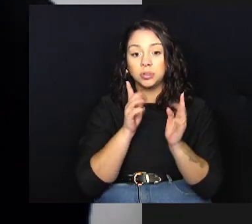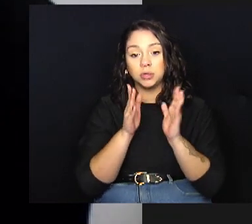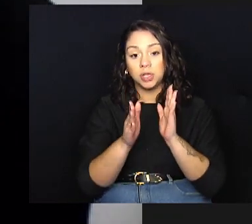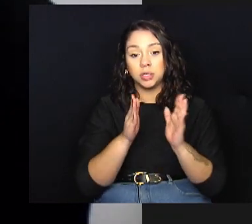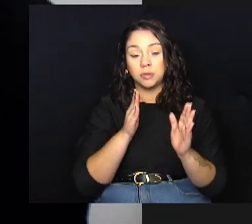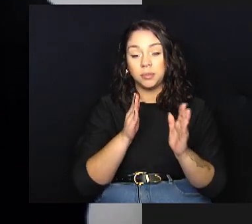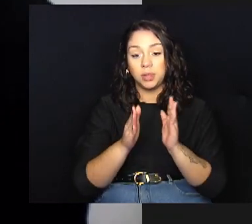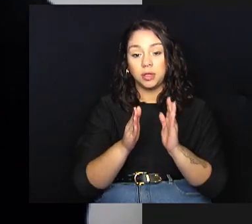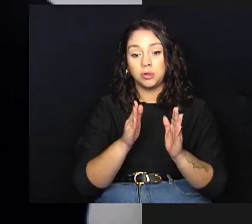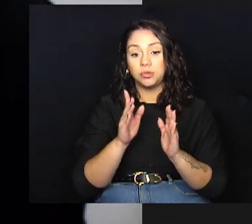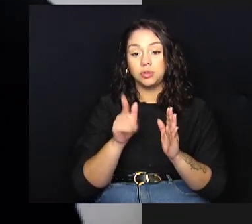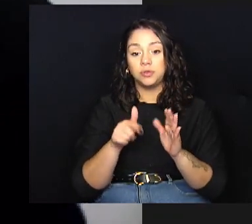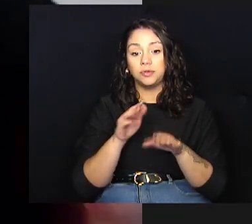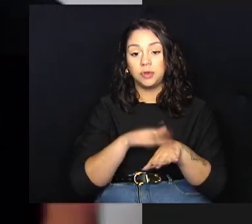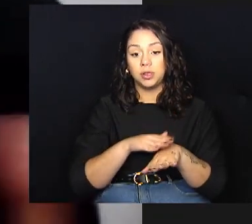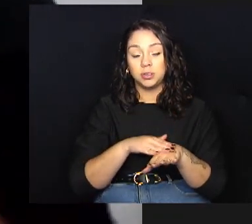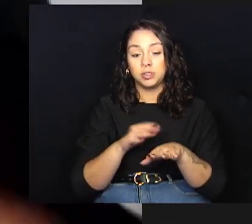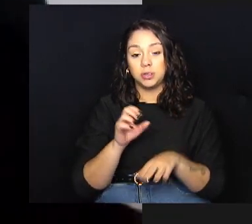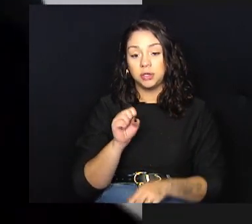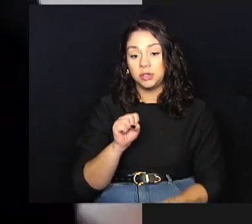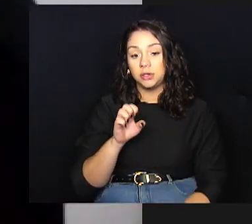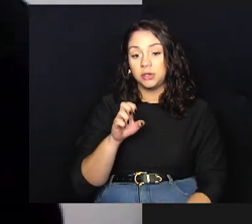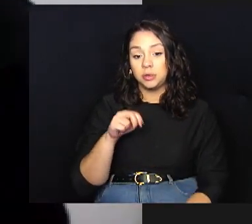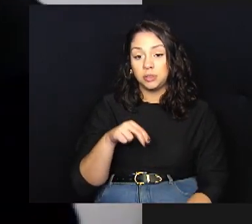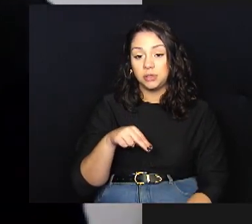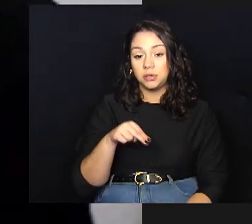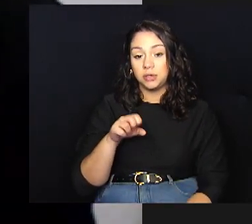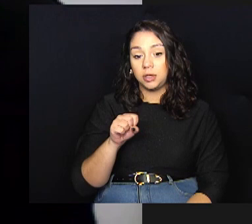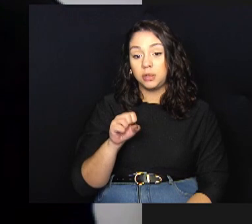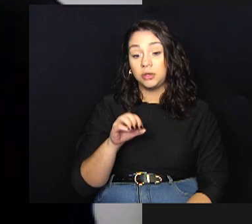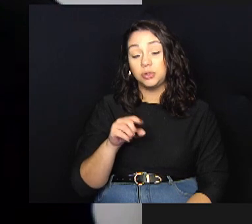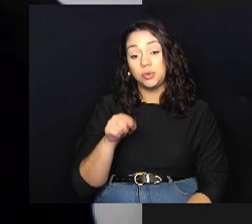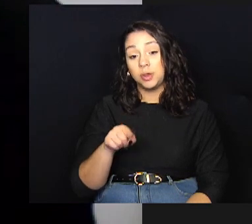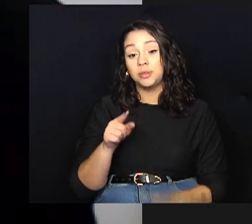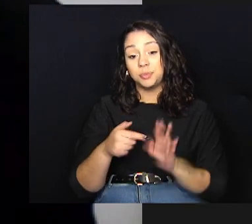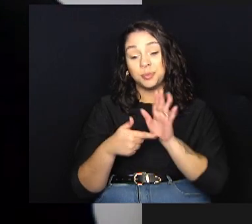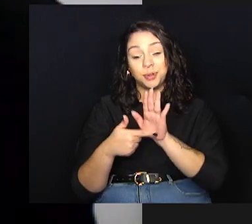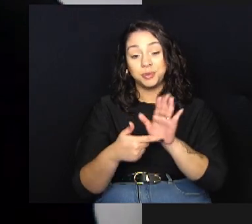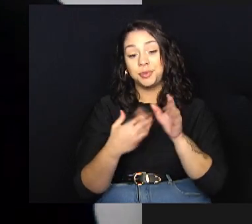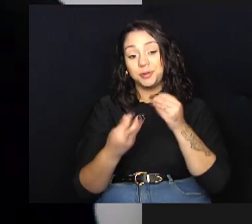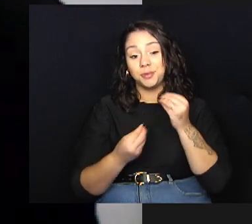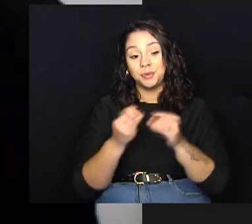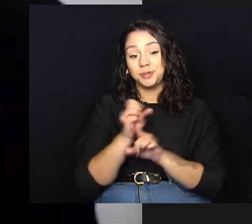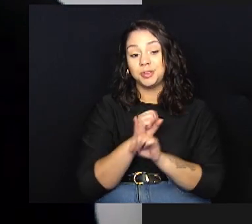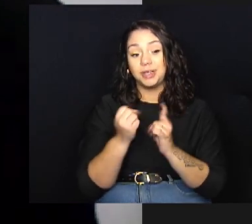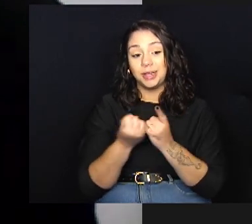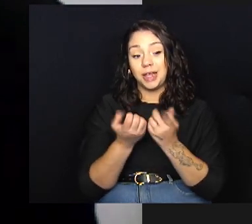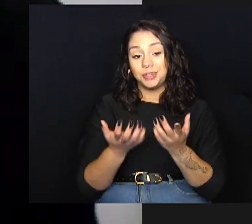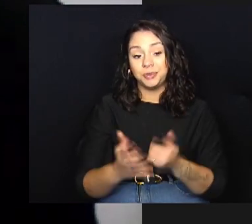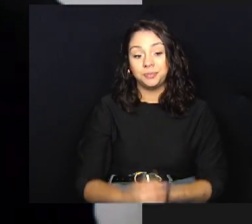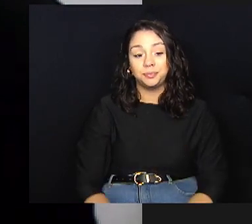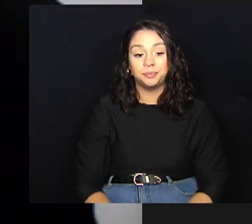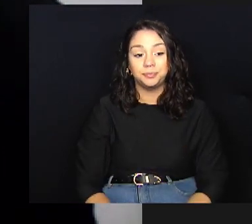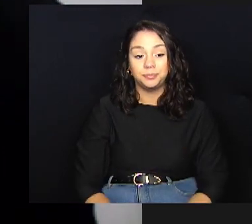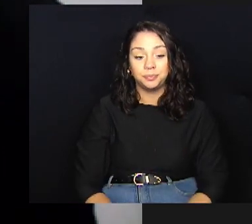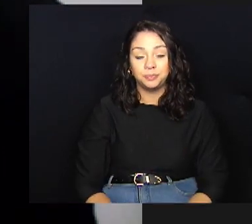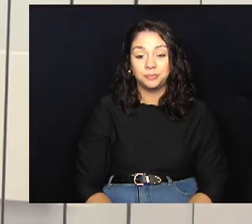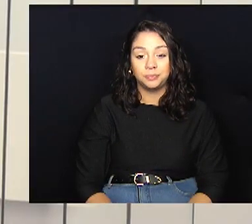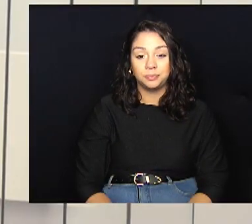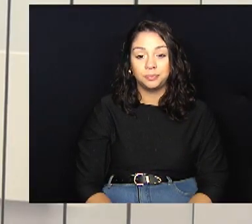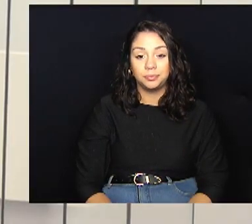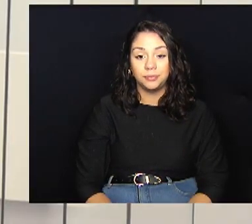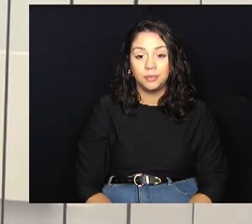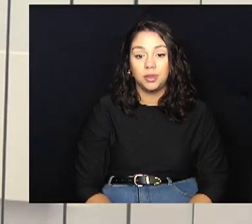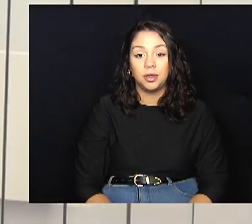de realização do censo então senso aí se ele retrata a nossa sociedade né o professor eu trouxe